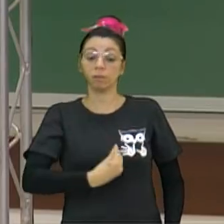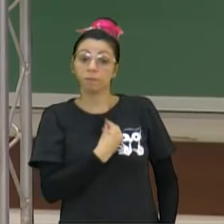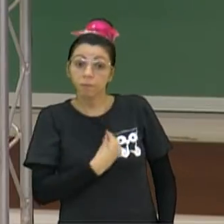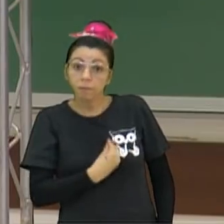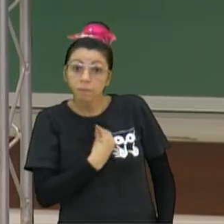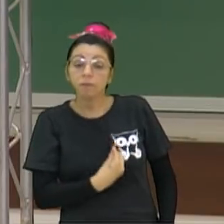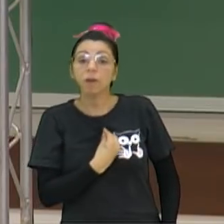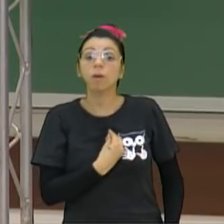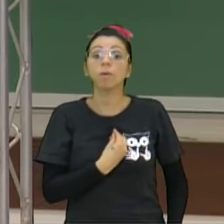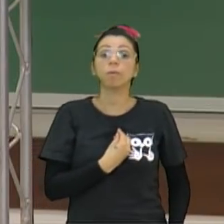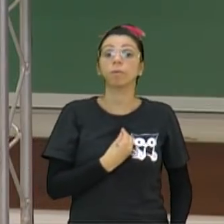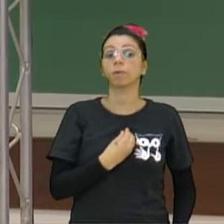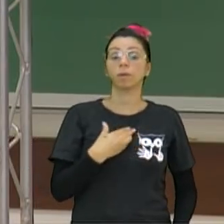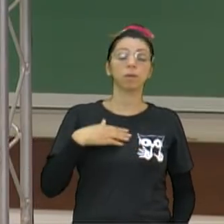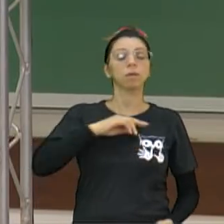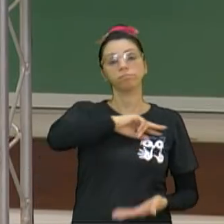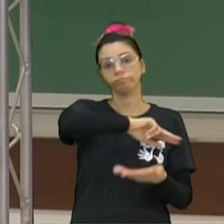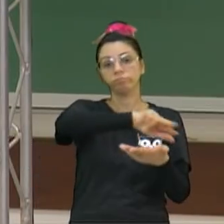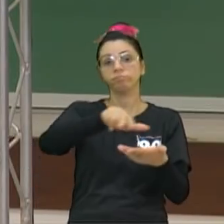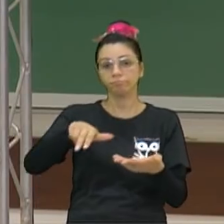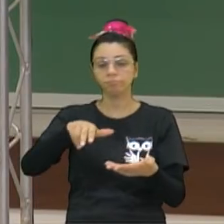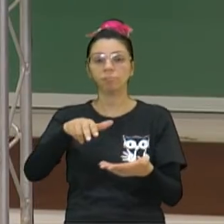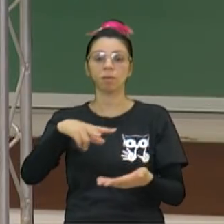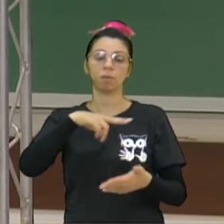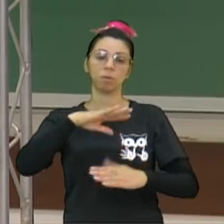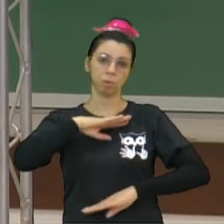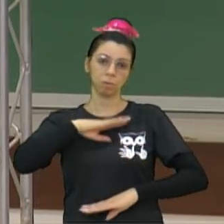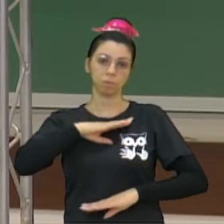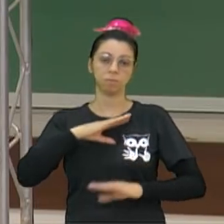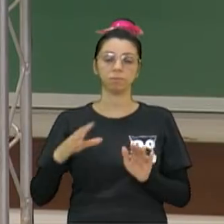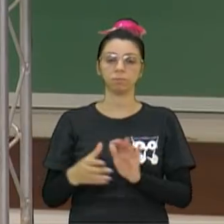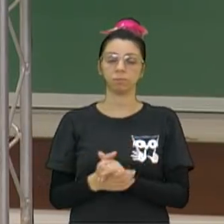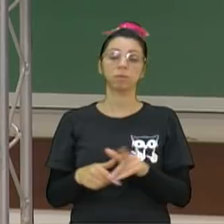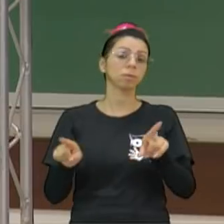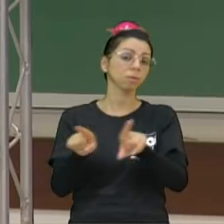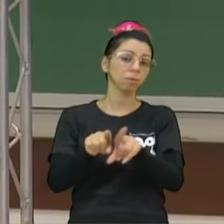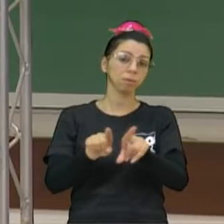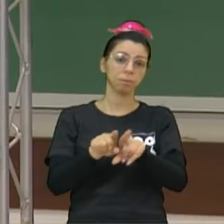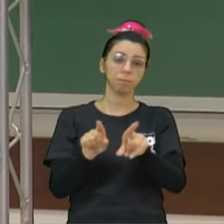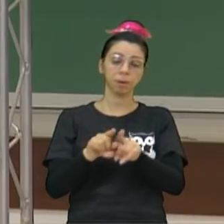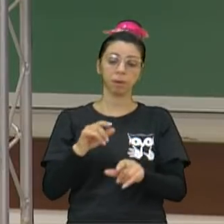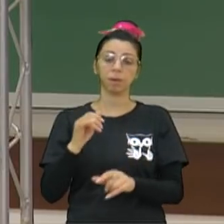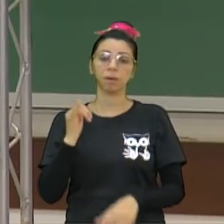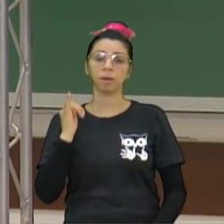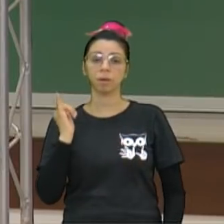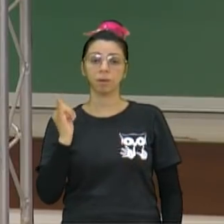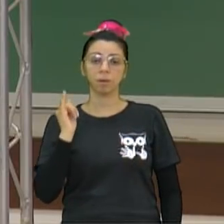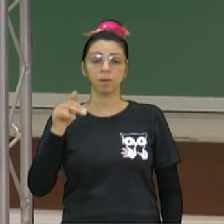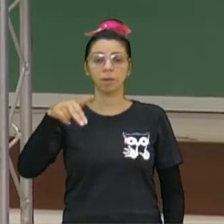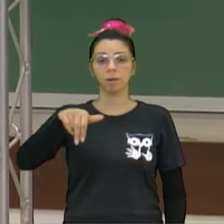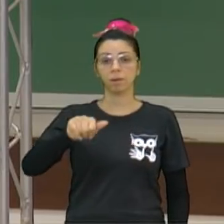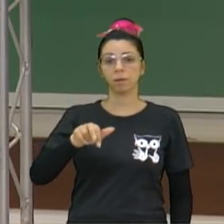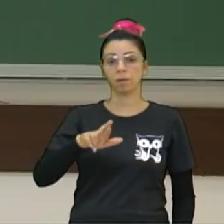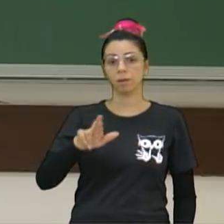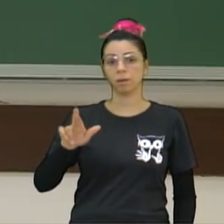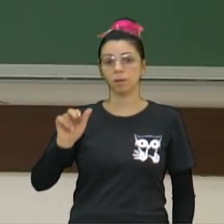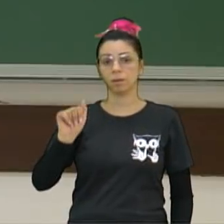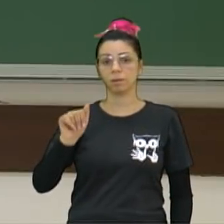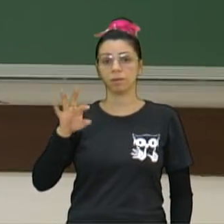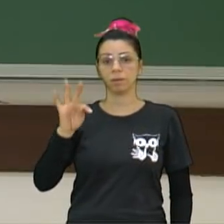aquilo que pretende declarar em seu depoimento. Né, traz sempre algumas narrativas, né, então tem ali alguma sucessão